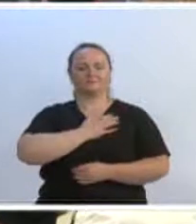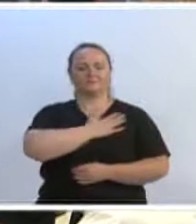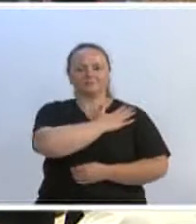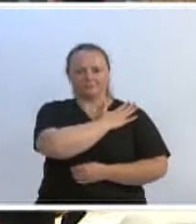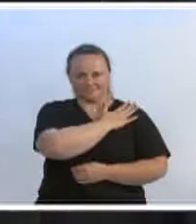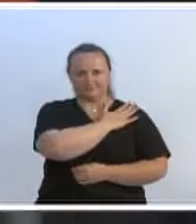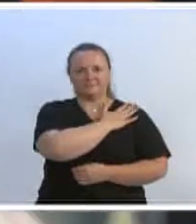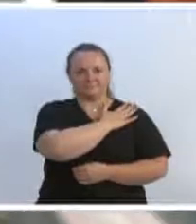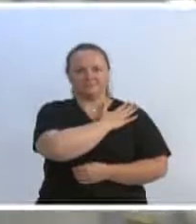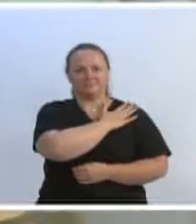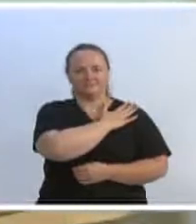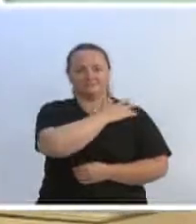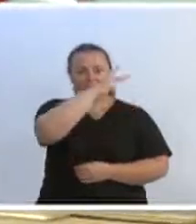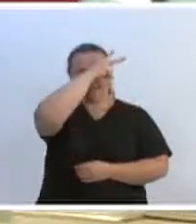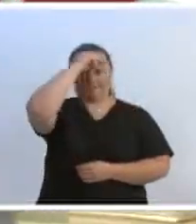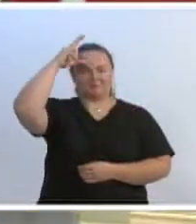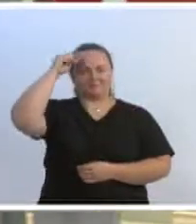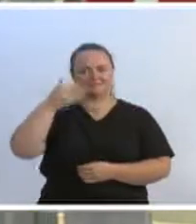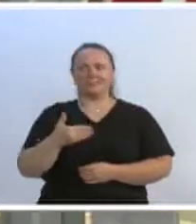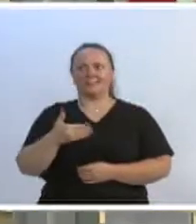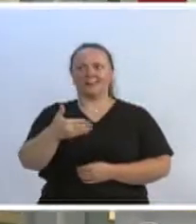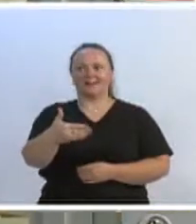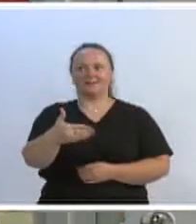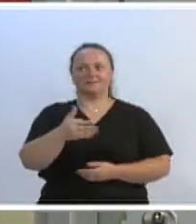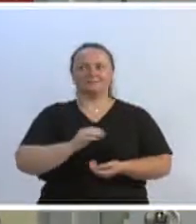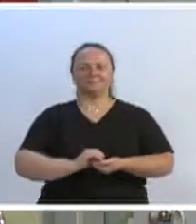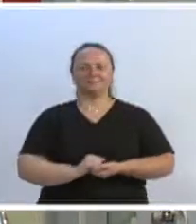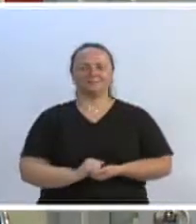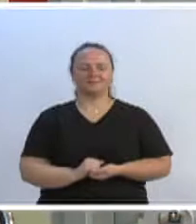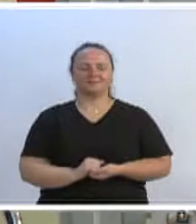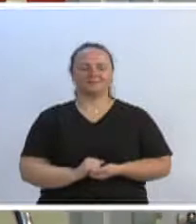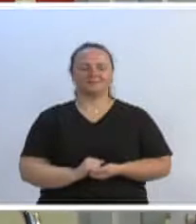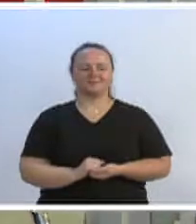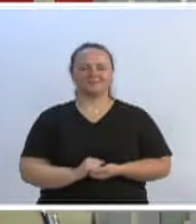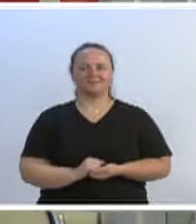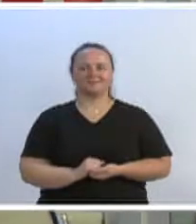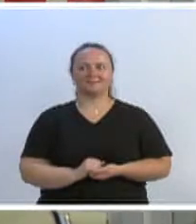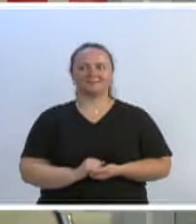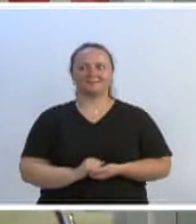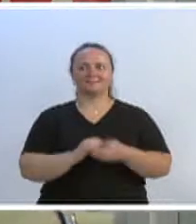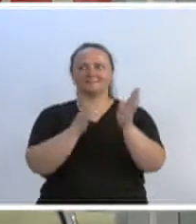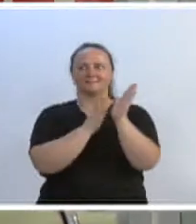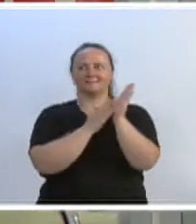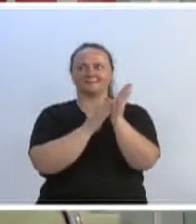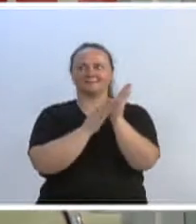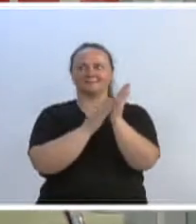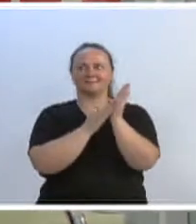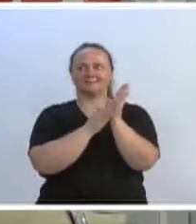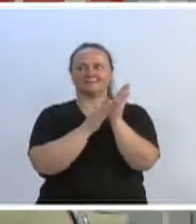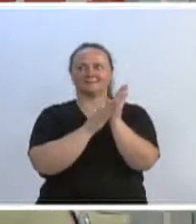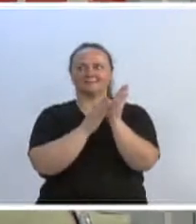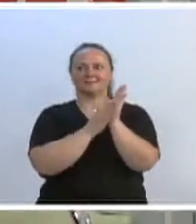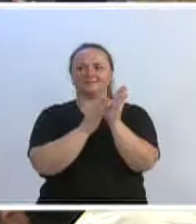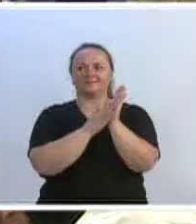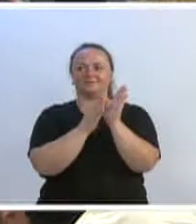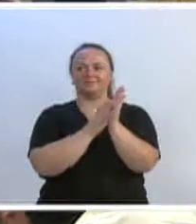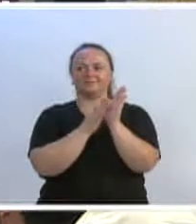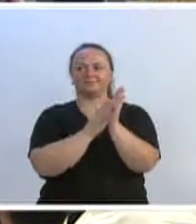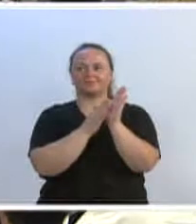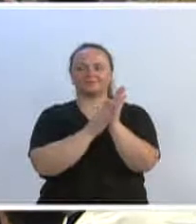seguintes personalidades, e eu solicito ao vereador Becker e ao vereador Jens que os recepcionem, por gentileza.